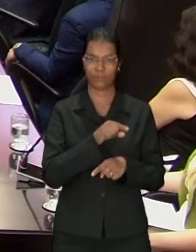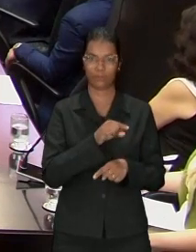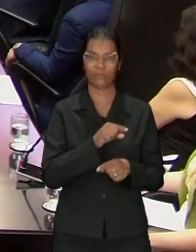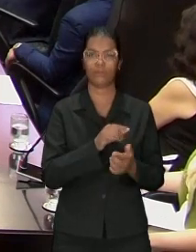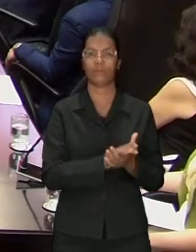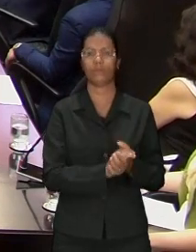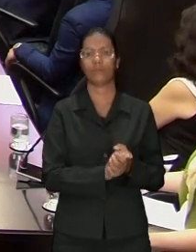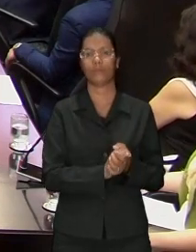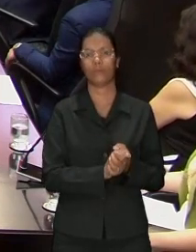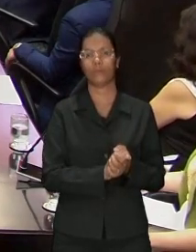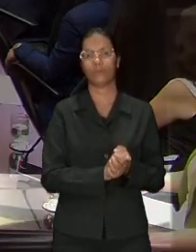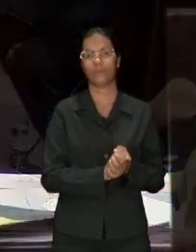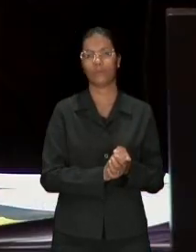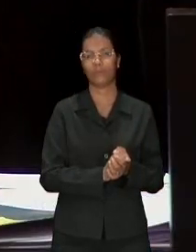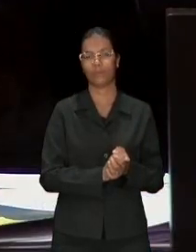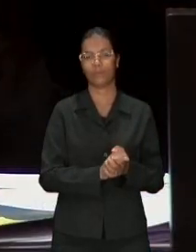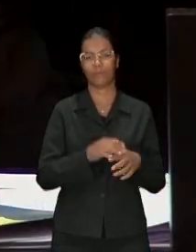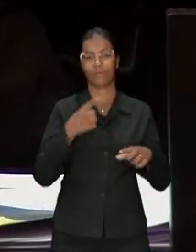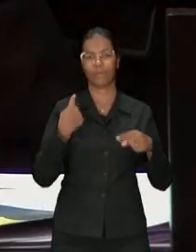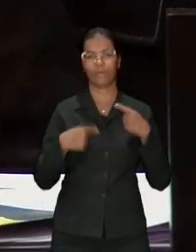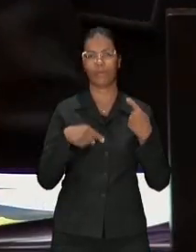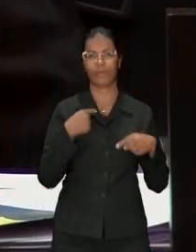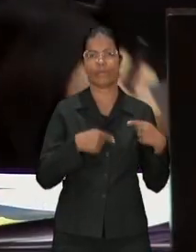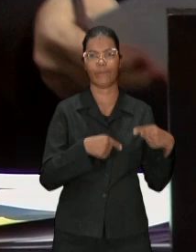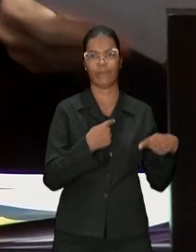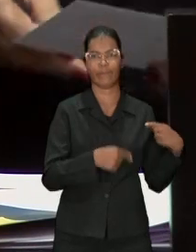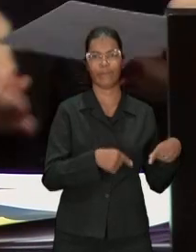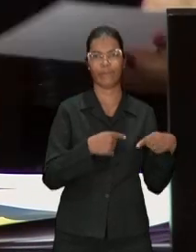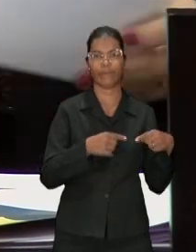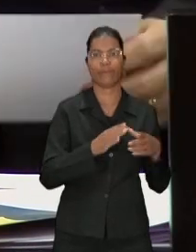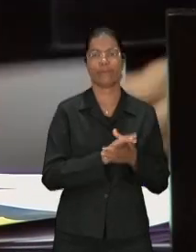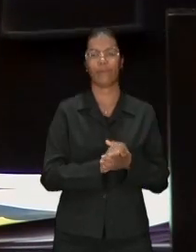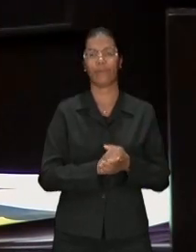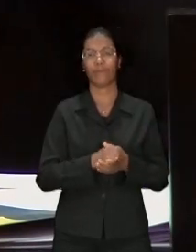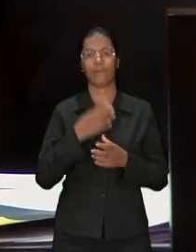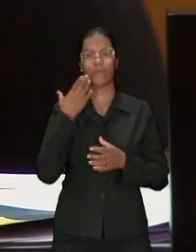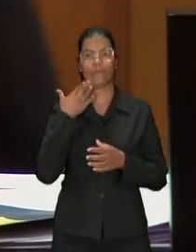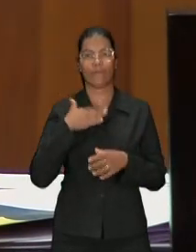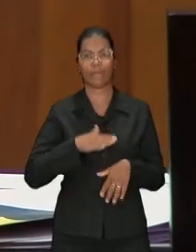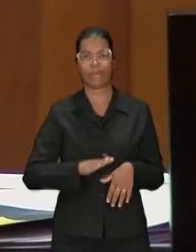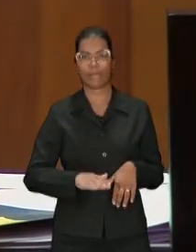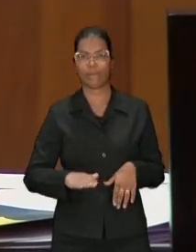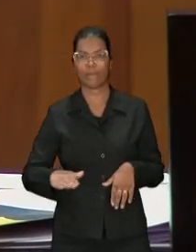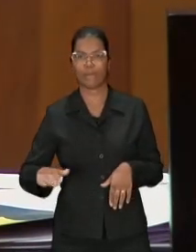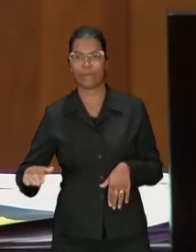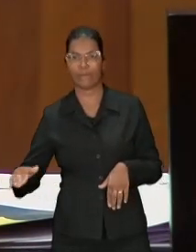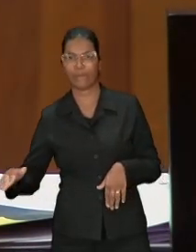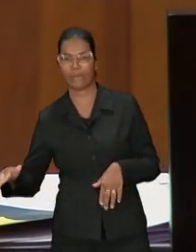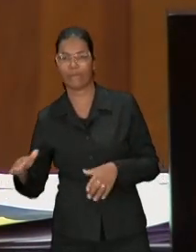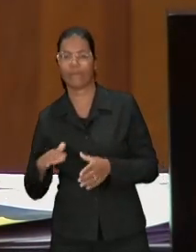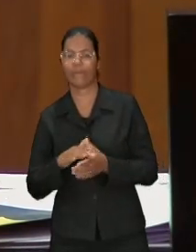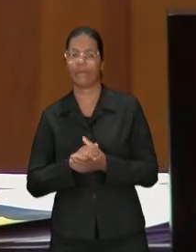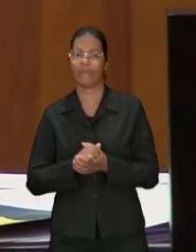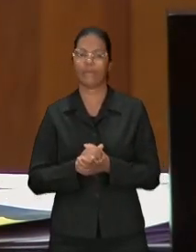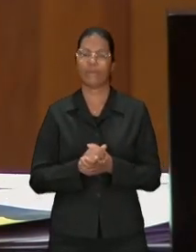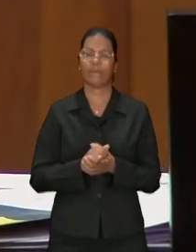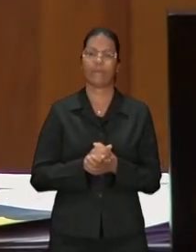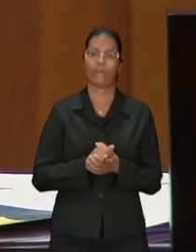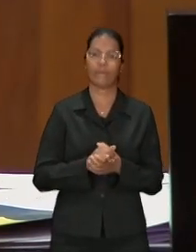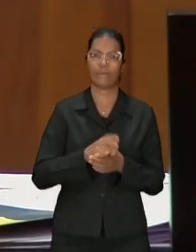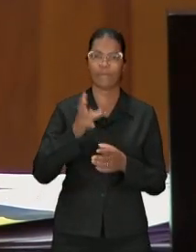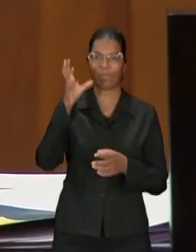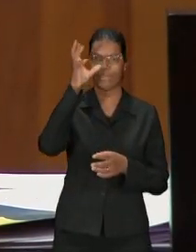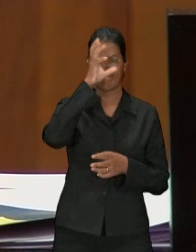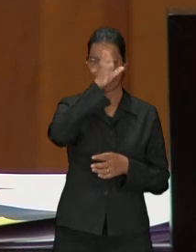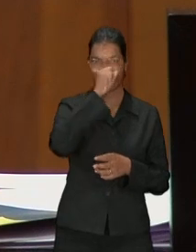para debater a questão das crianças autistas, também com espectro de